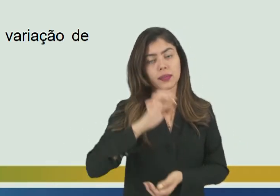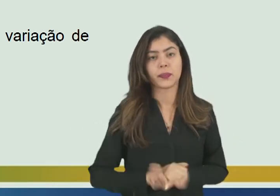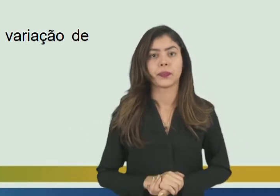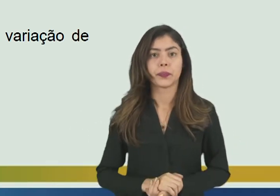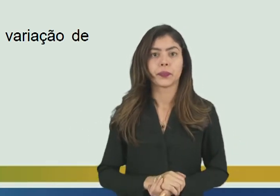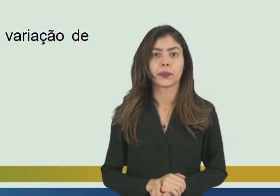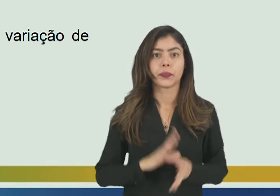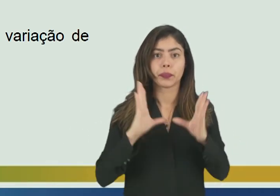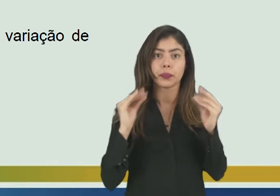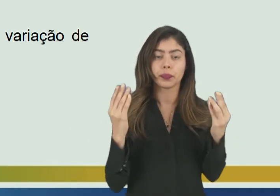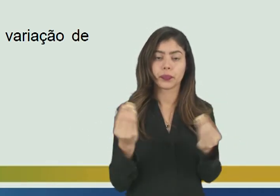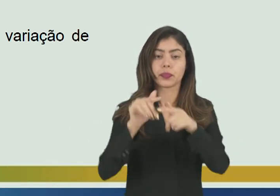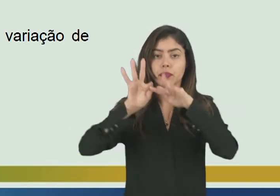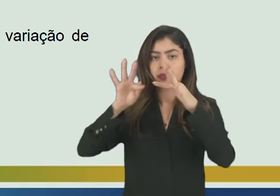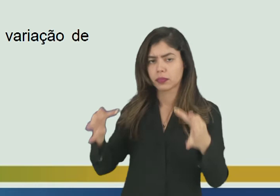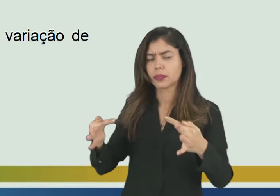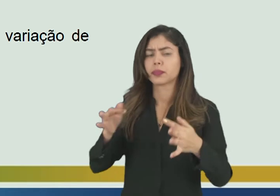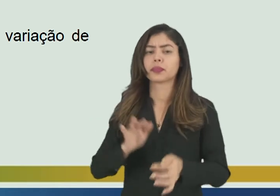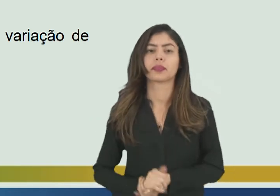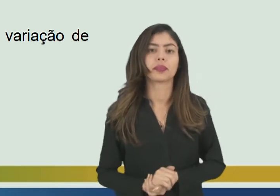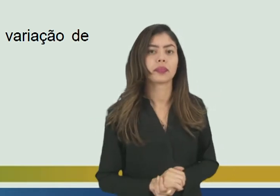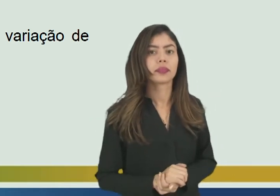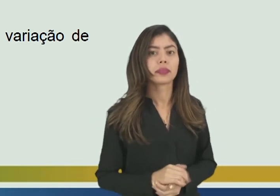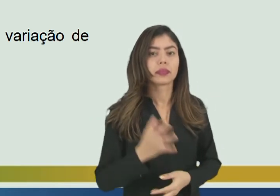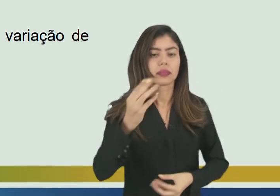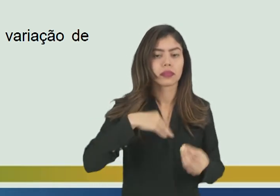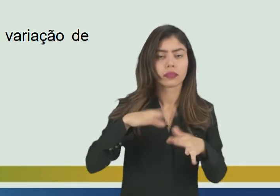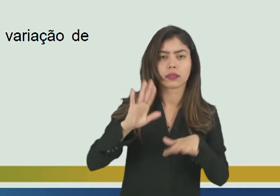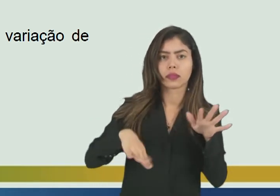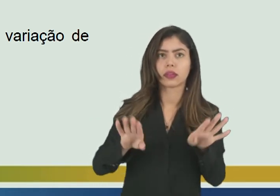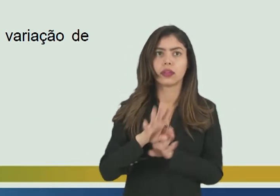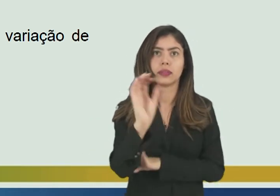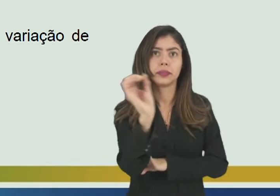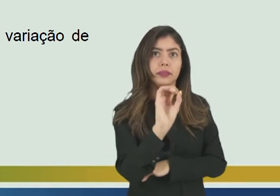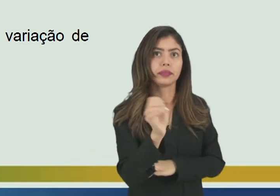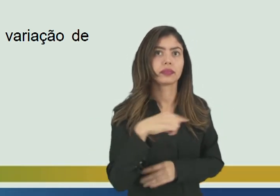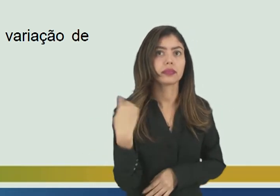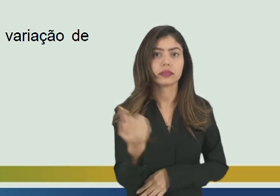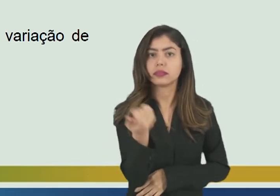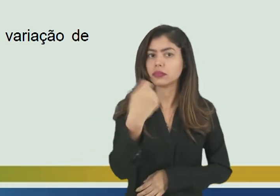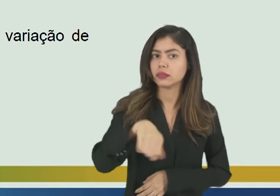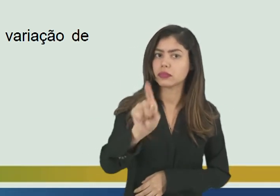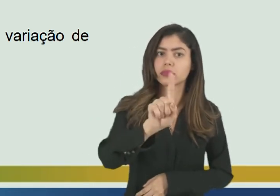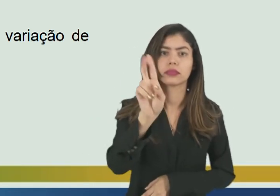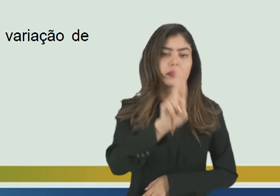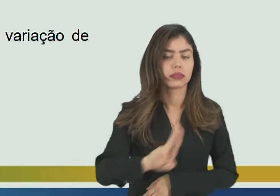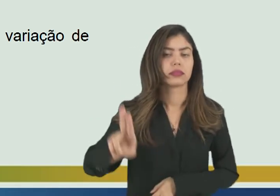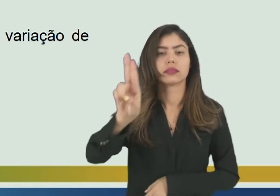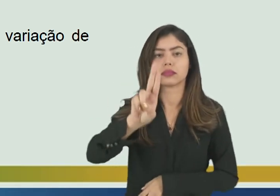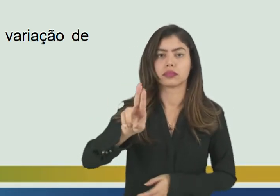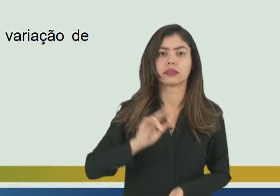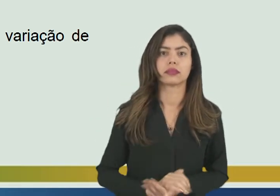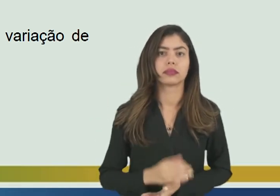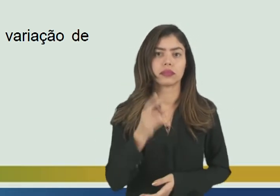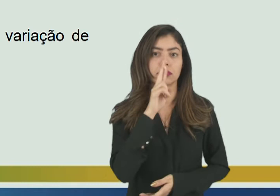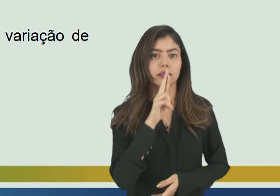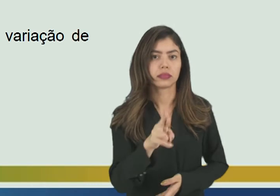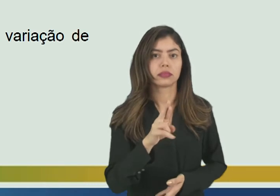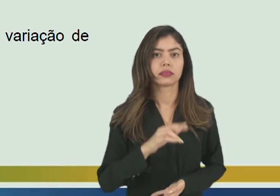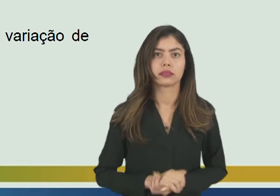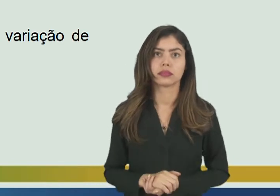substâncias simples. Substância simples, variação de entalpia, 0. Então nós não precisamos utilizar os